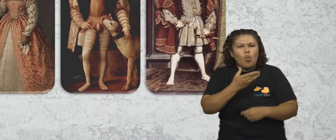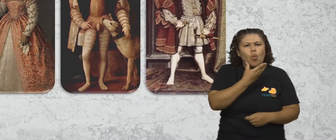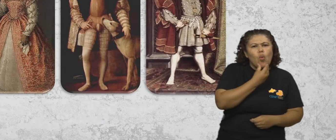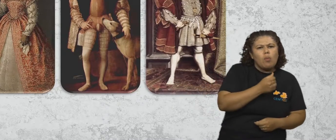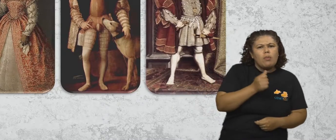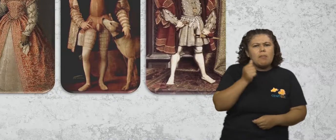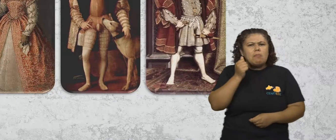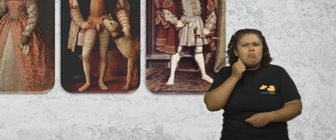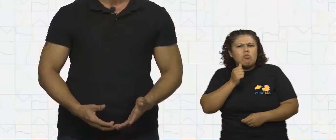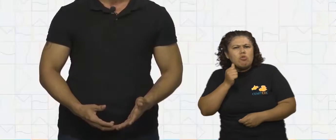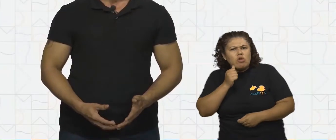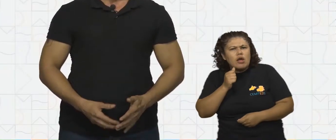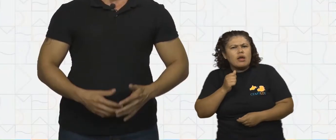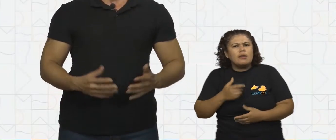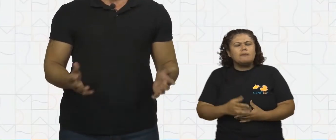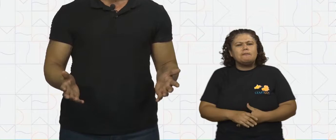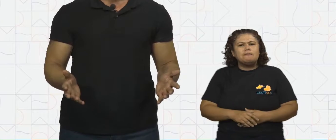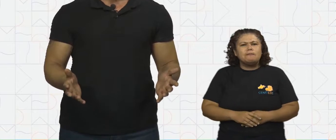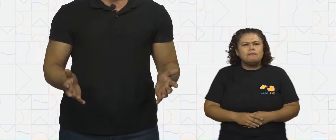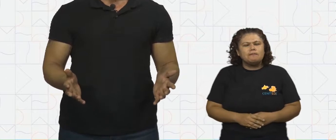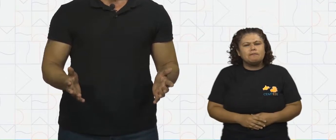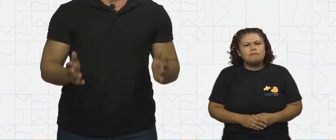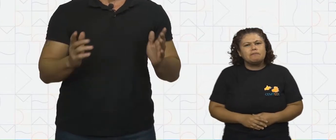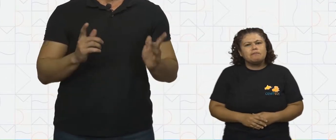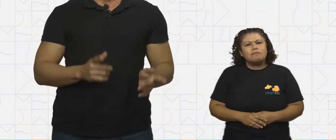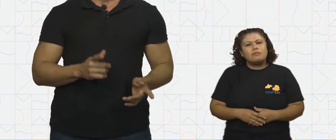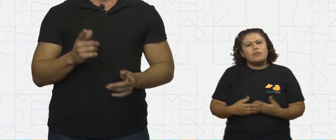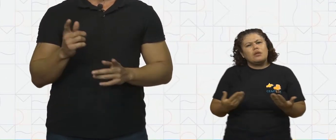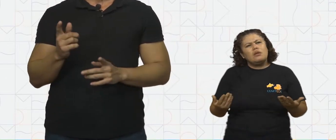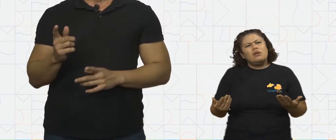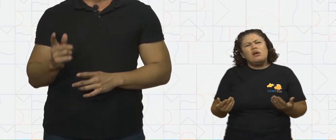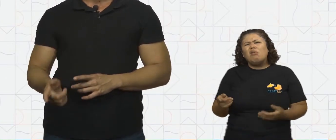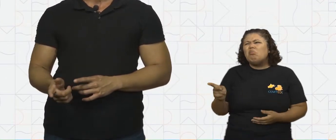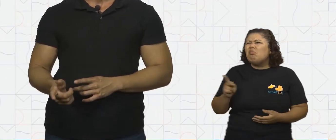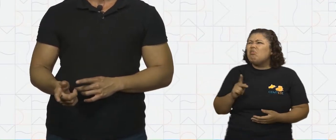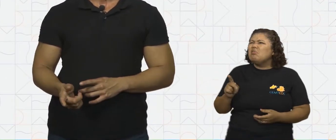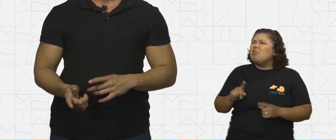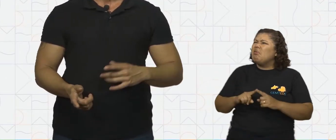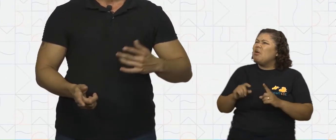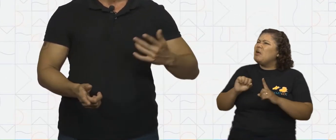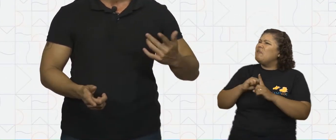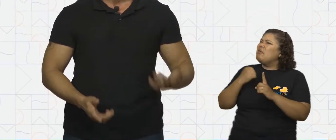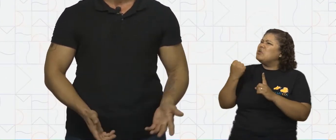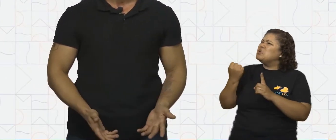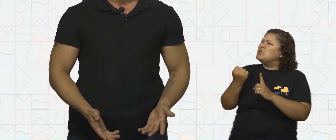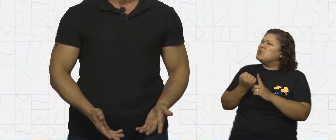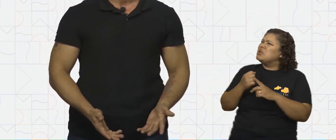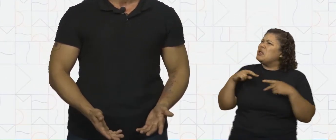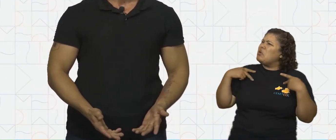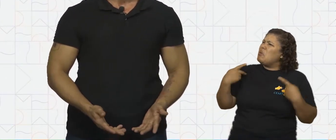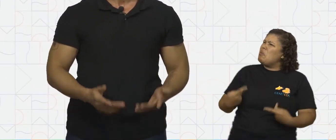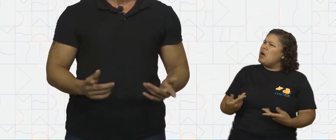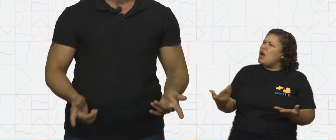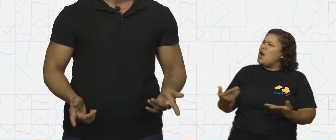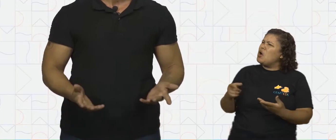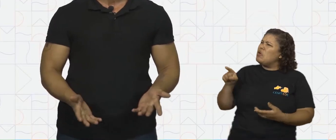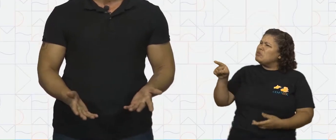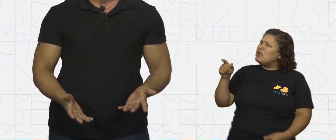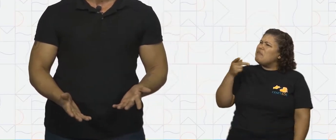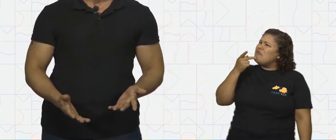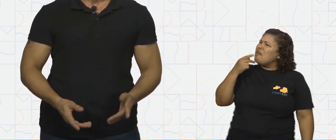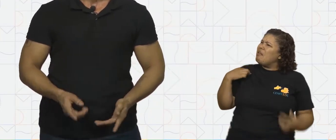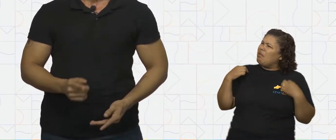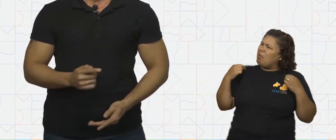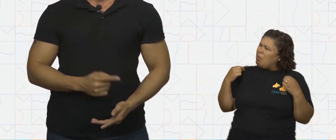de recortes e ornamentos. Professor, mas estamos falando sobre sociedade humana e agora falando de moda. Pois é,